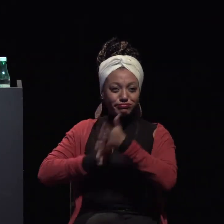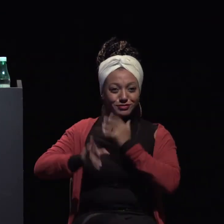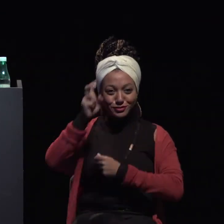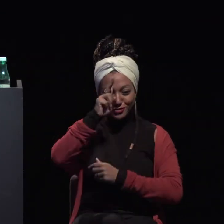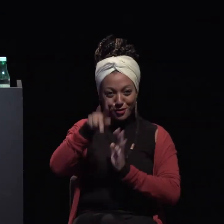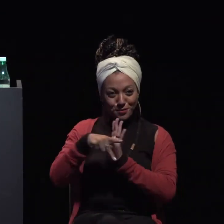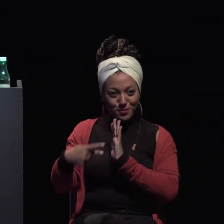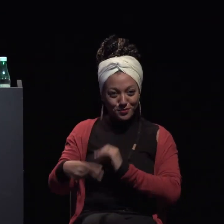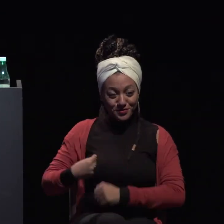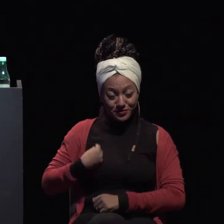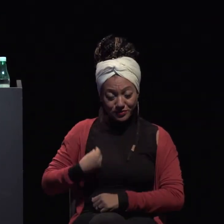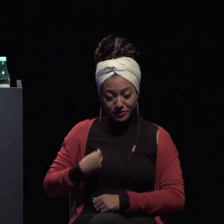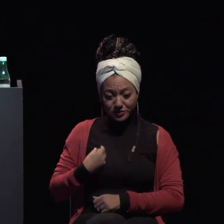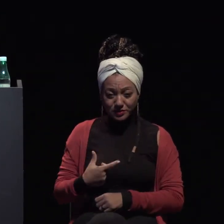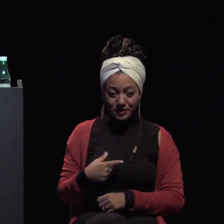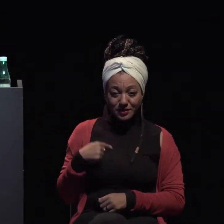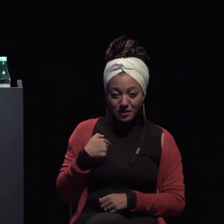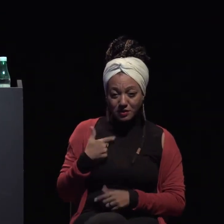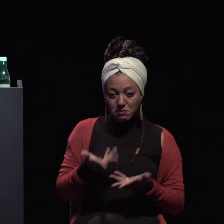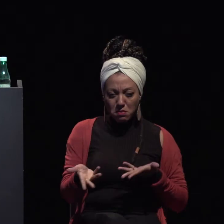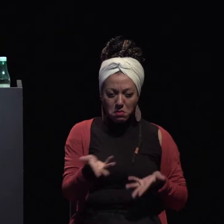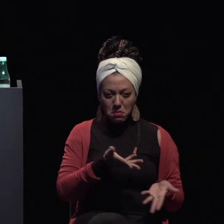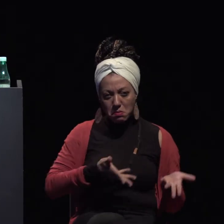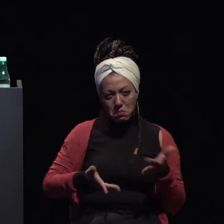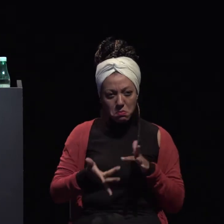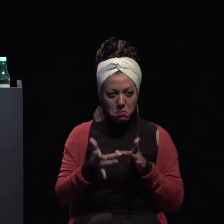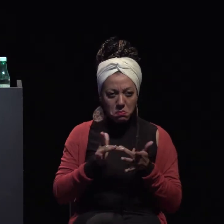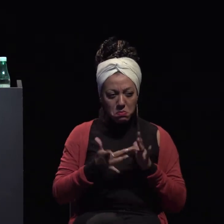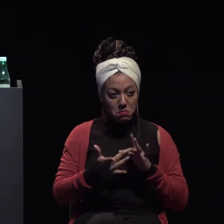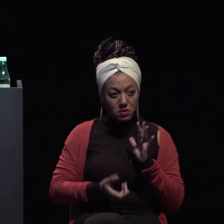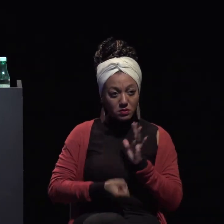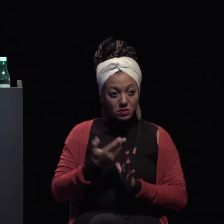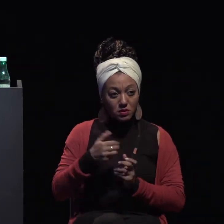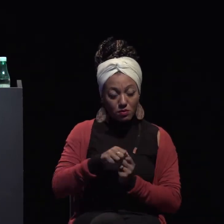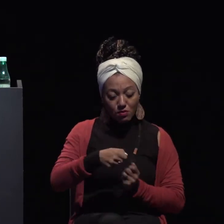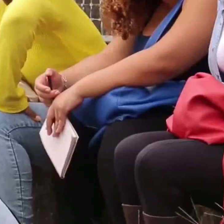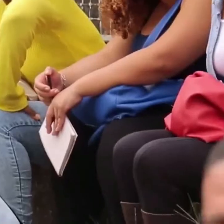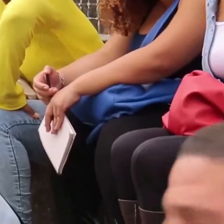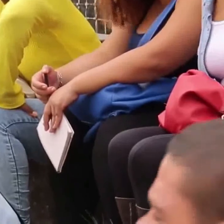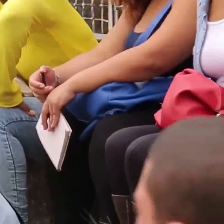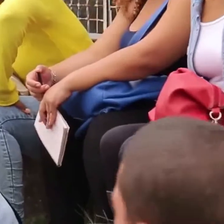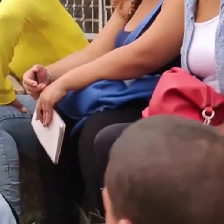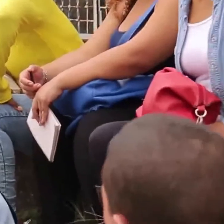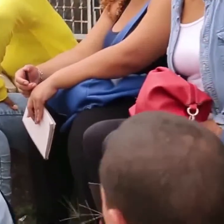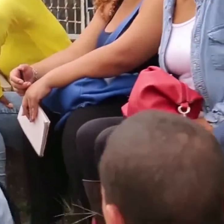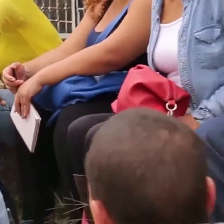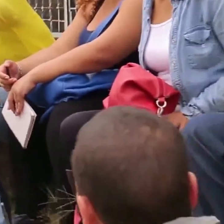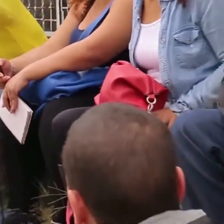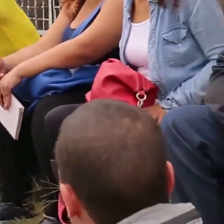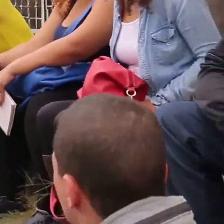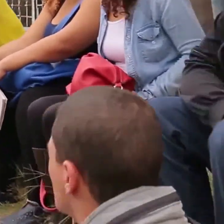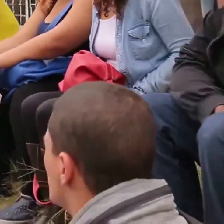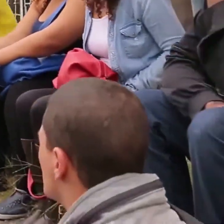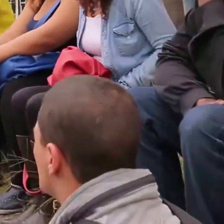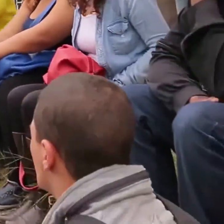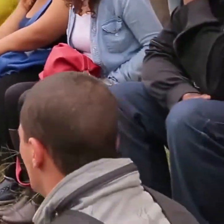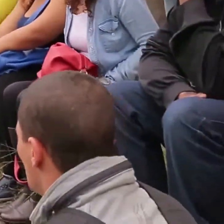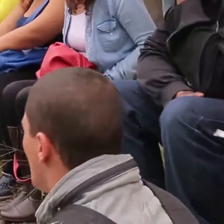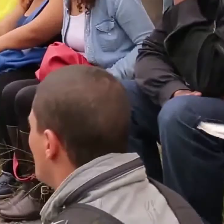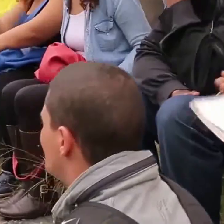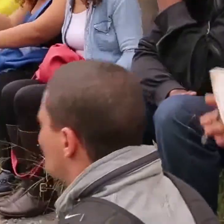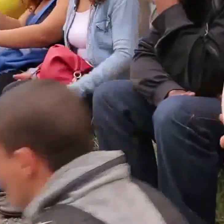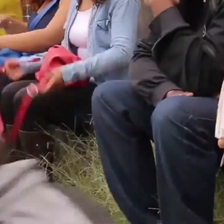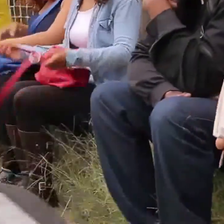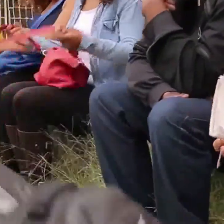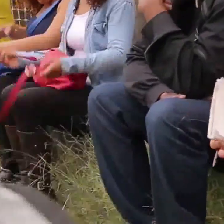tecendo esse mapa, criando esse roteiro, que virou um programa de lazer, maior do que a gente imaginava.